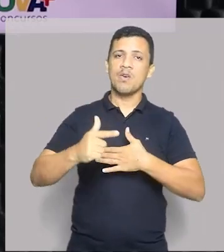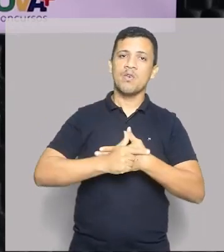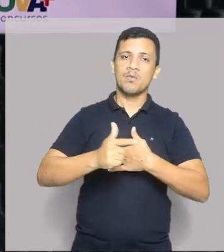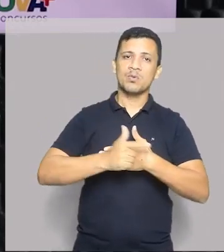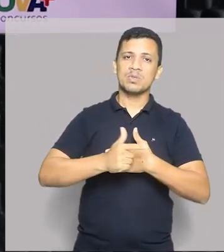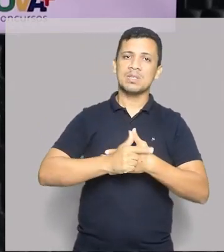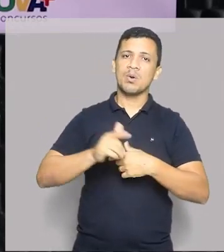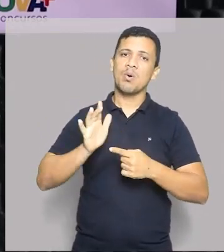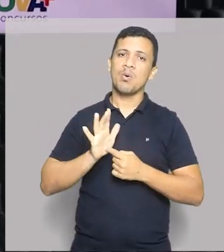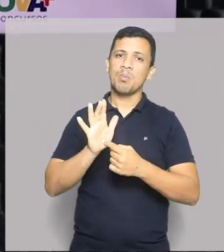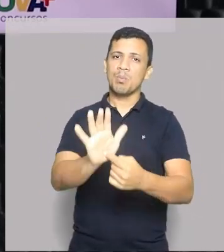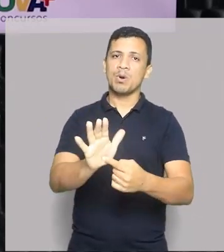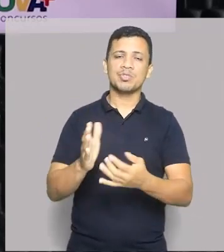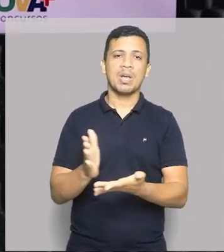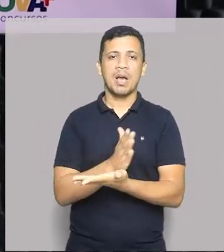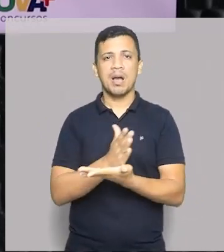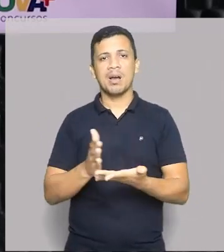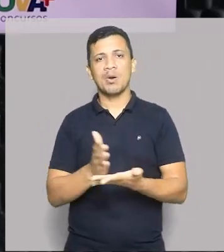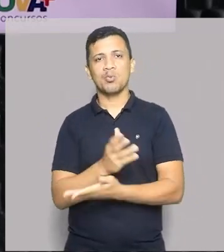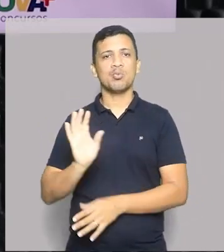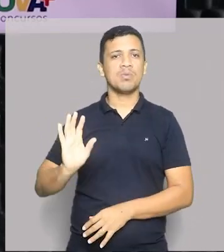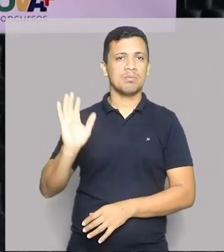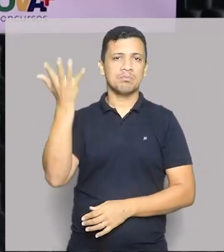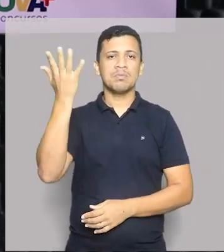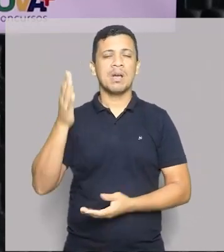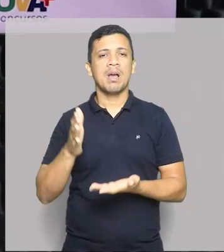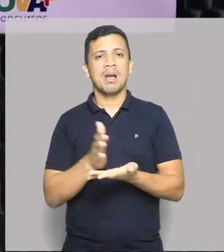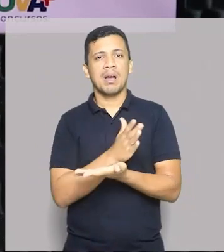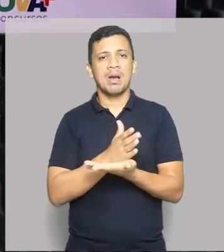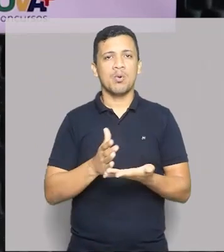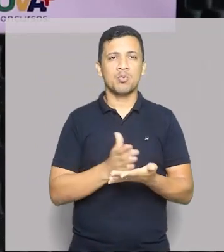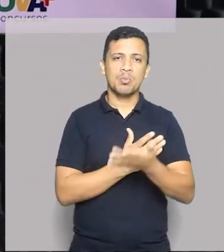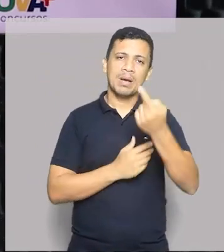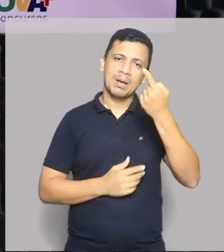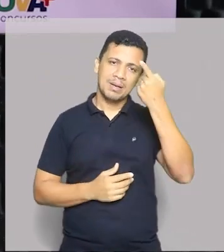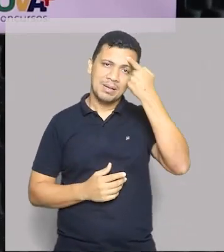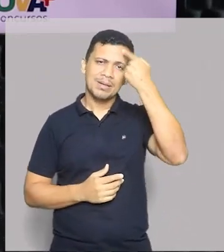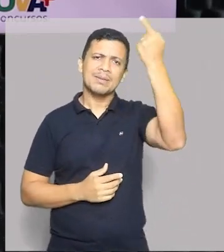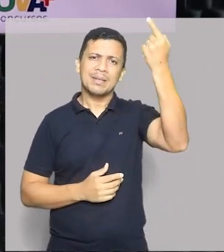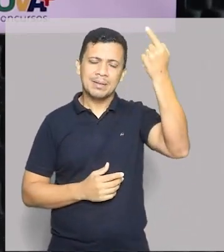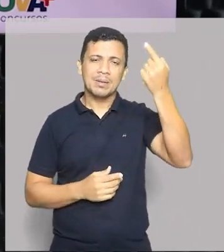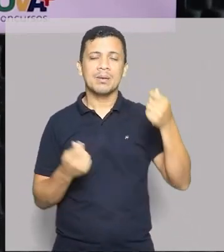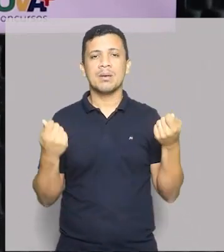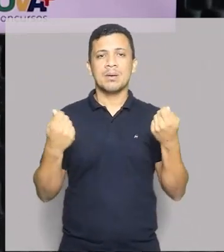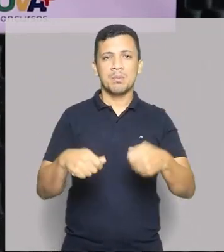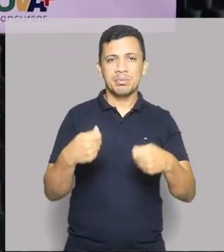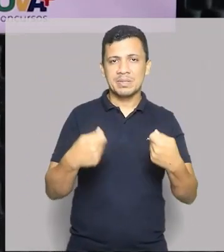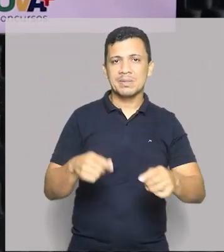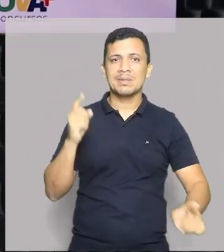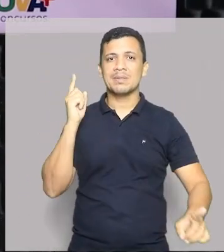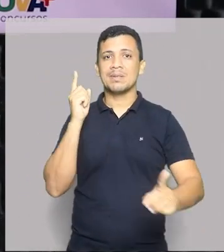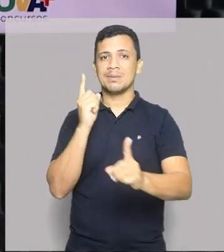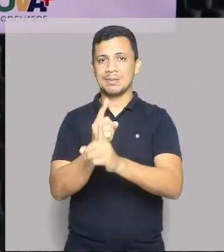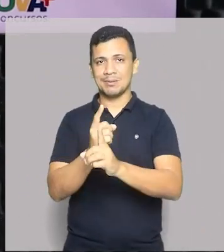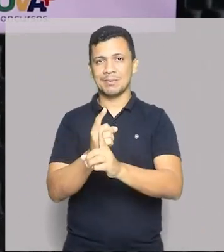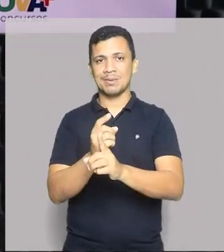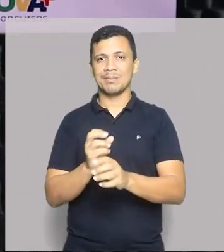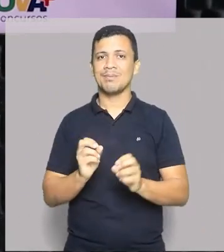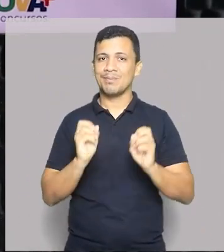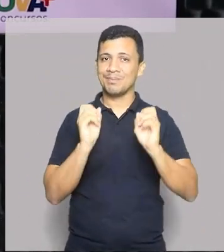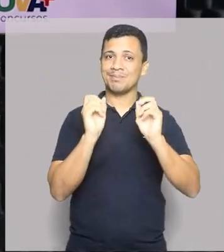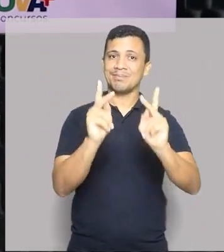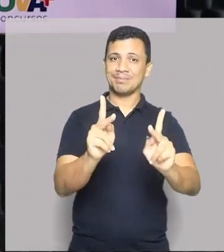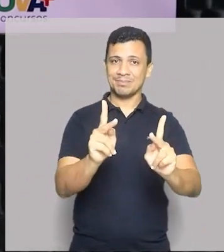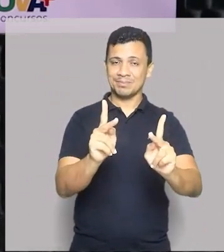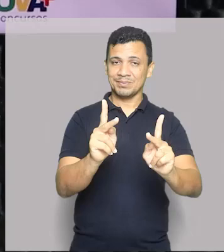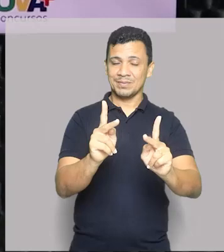de expressar circunstância, tá certo? De expressar ideias que precisam ser identificadas, tá bom?